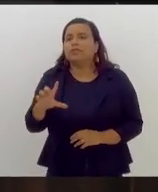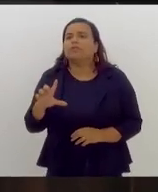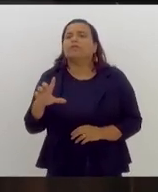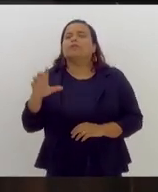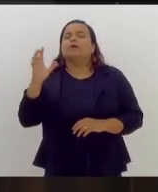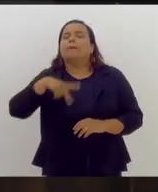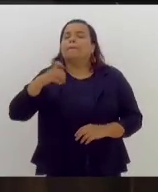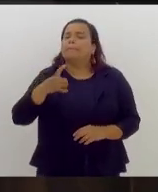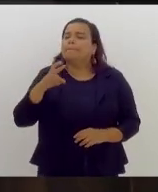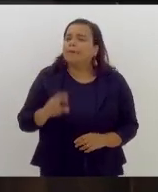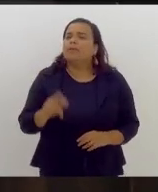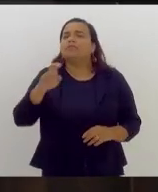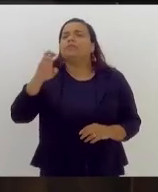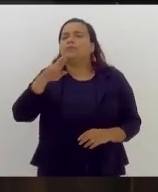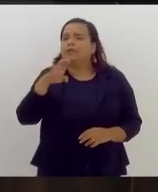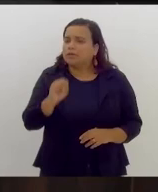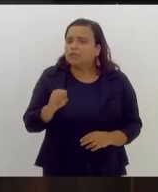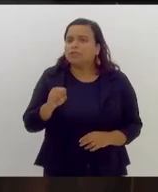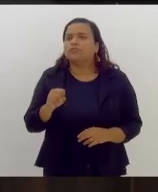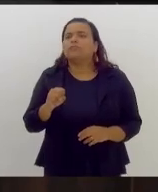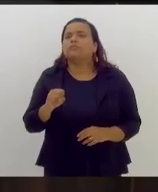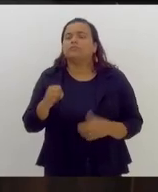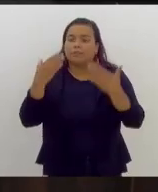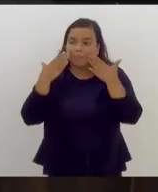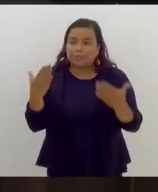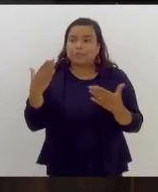Pedro Guimarães, presidente da Apresenta Rio,